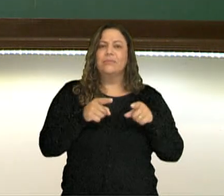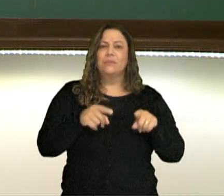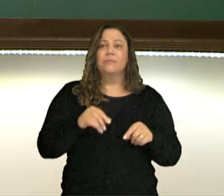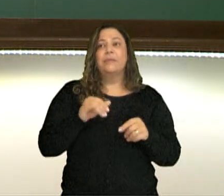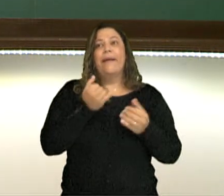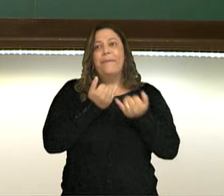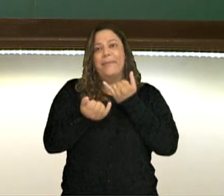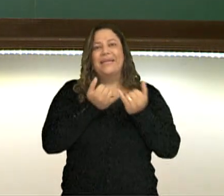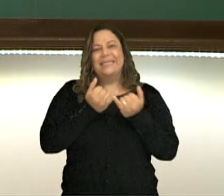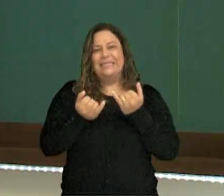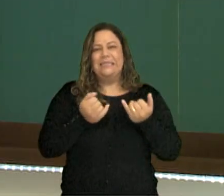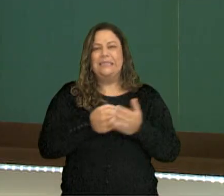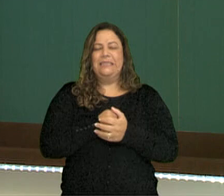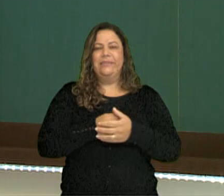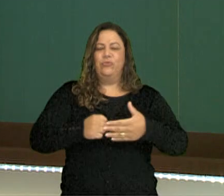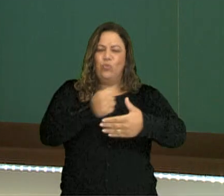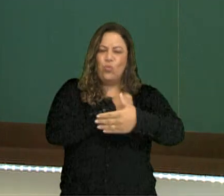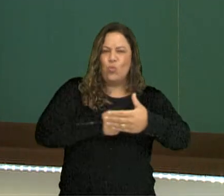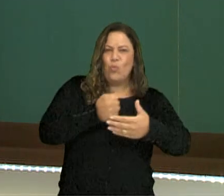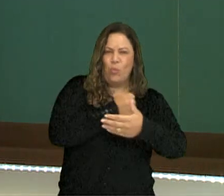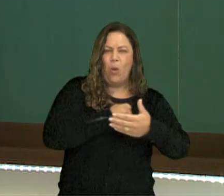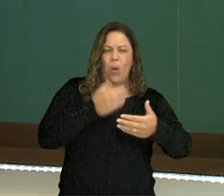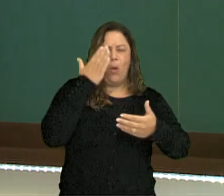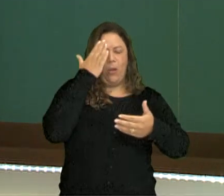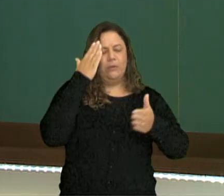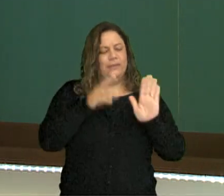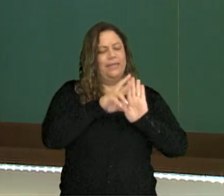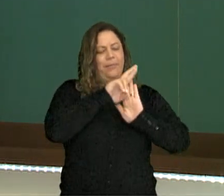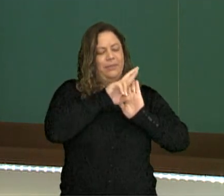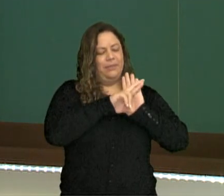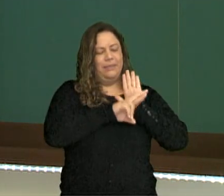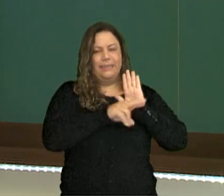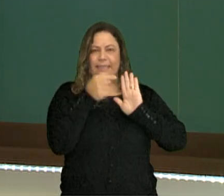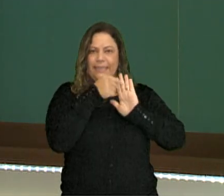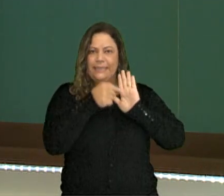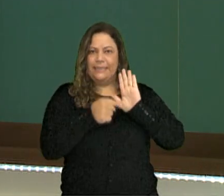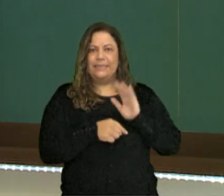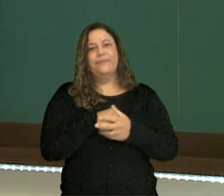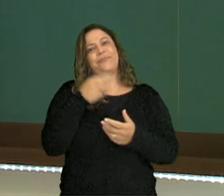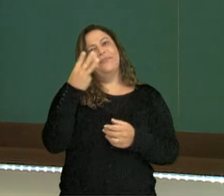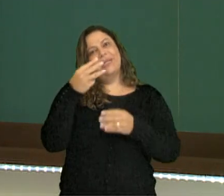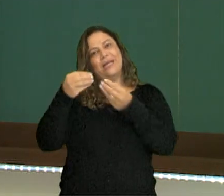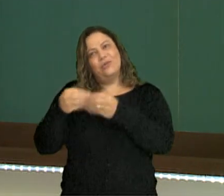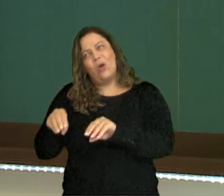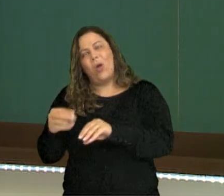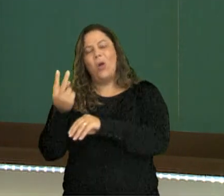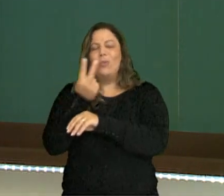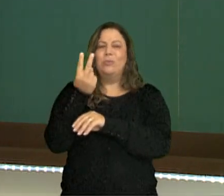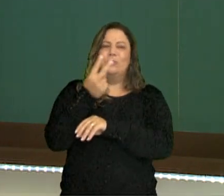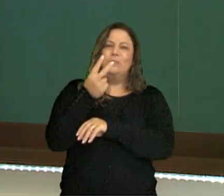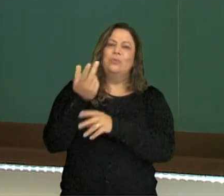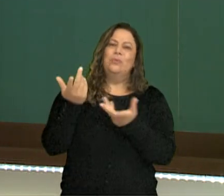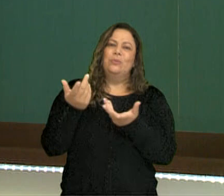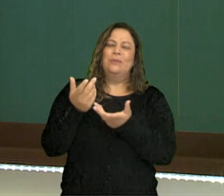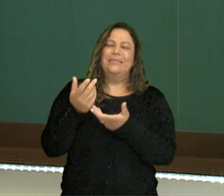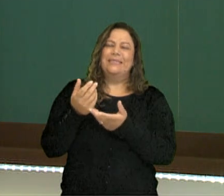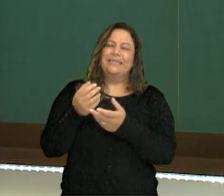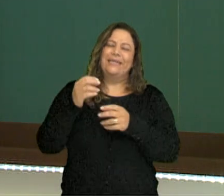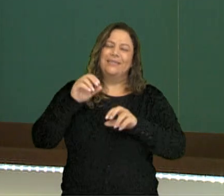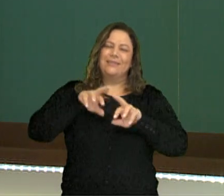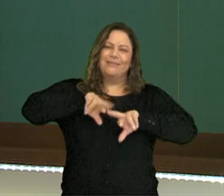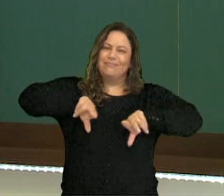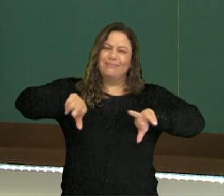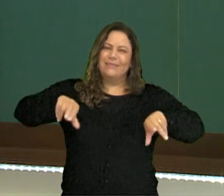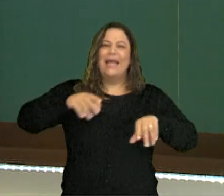receita de bolo. Né? Eu coloco lá no meu bolo 3 ovos, 2 xícaras ali de trigo, 1 xícara de açúcar, 1